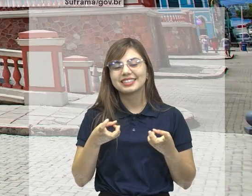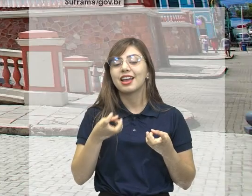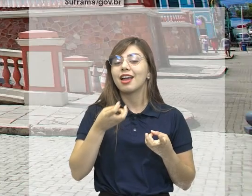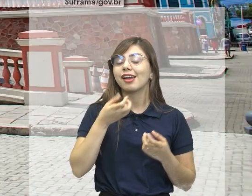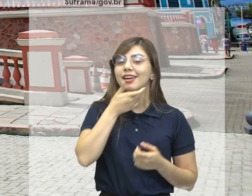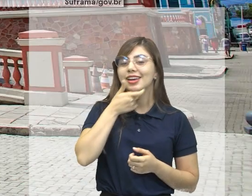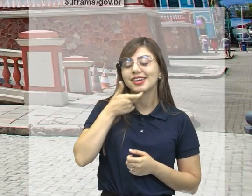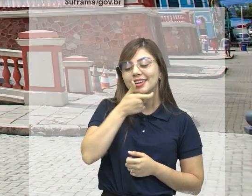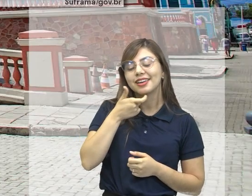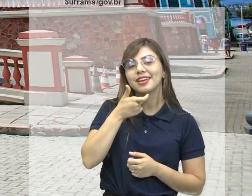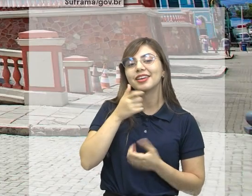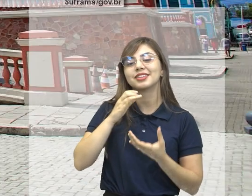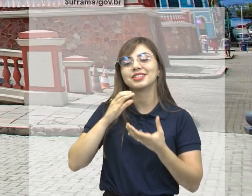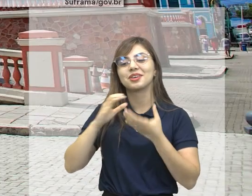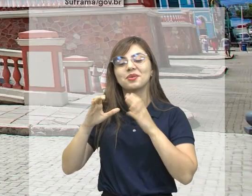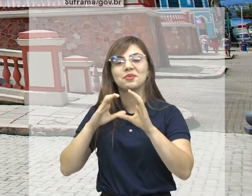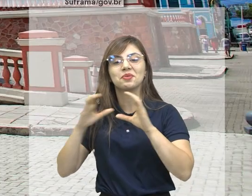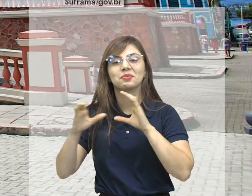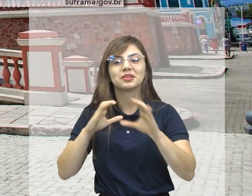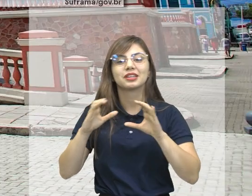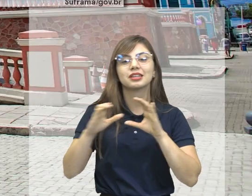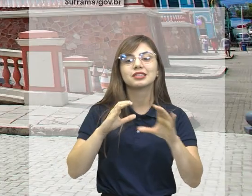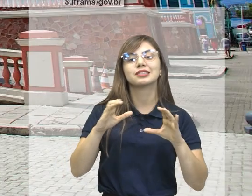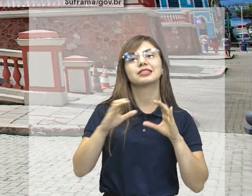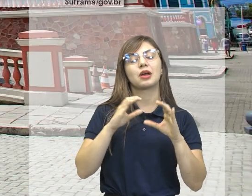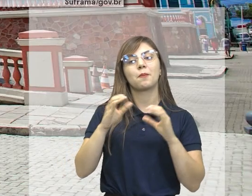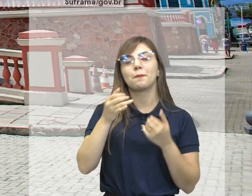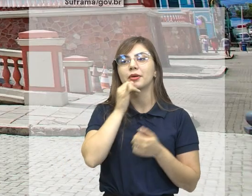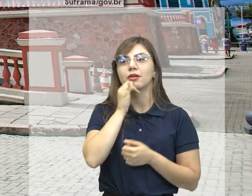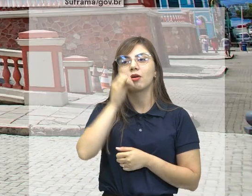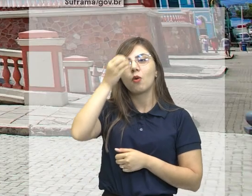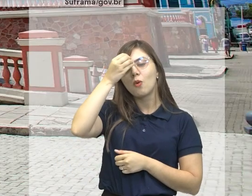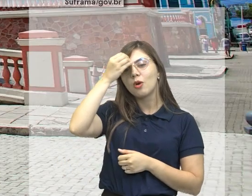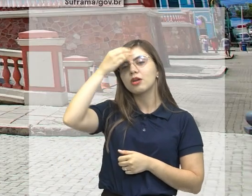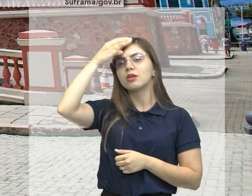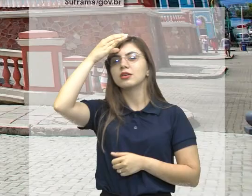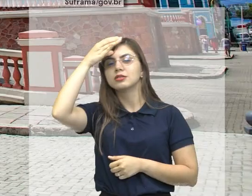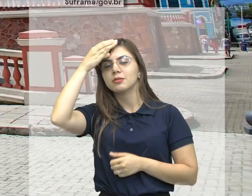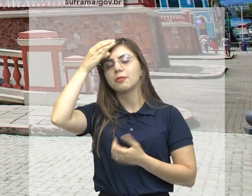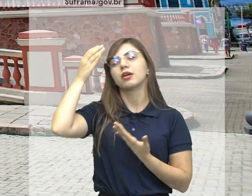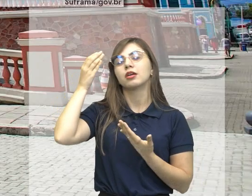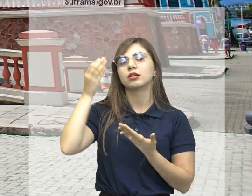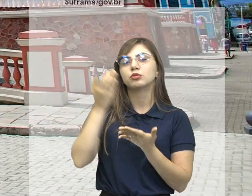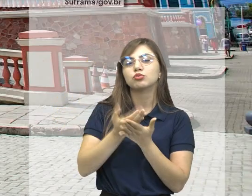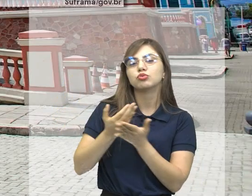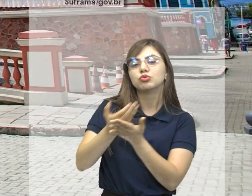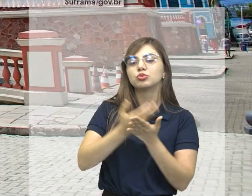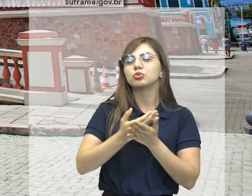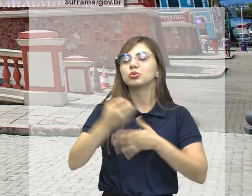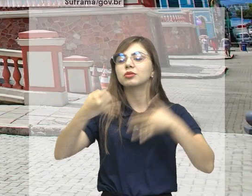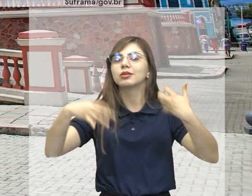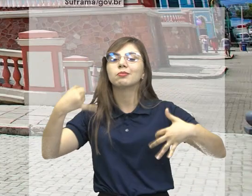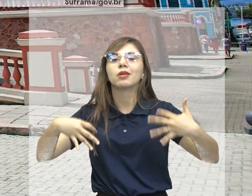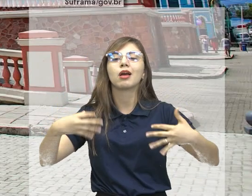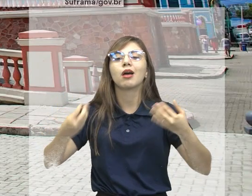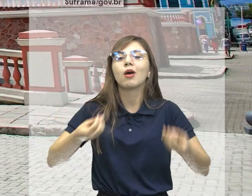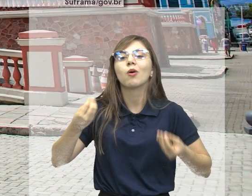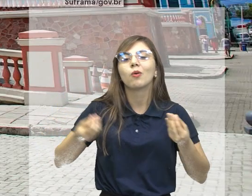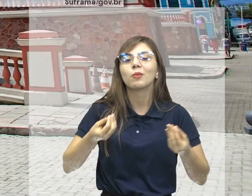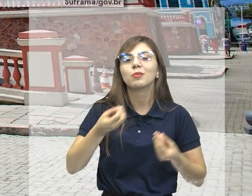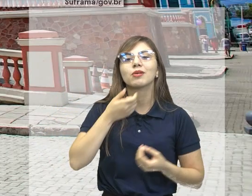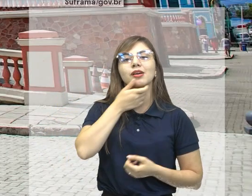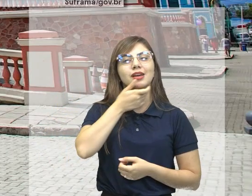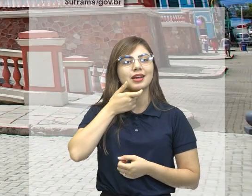utilizada para passar, não é, aquele conhecimento que as pessoas fizeram, né, criaram aqui